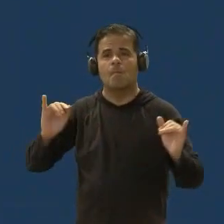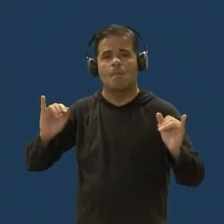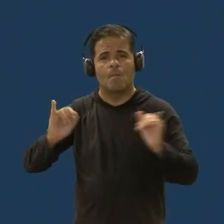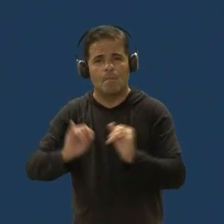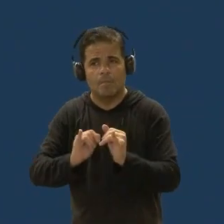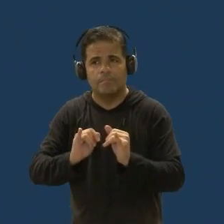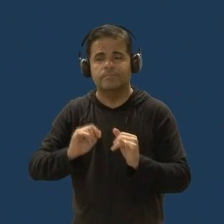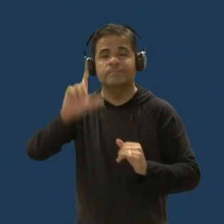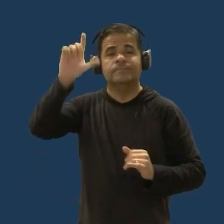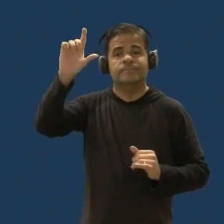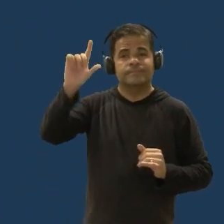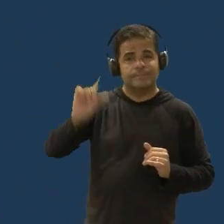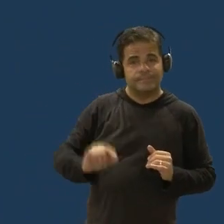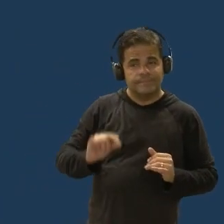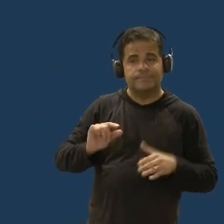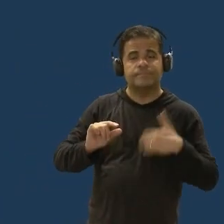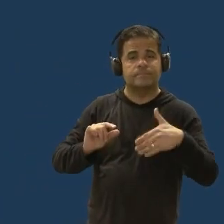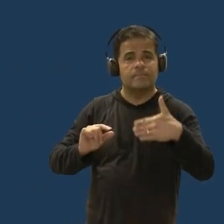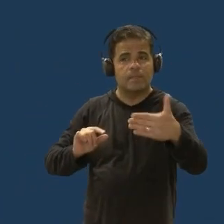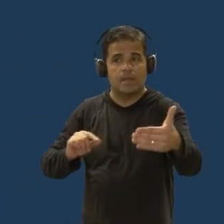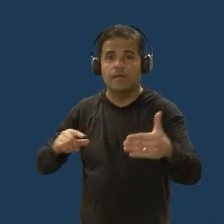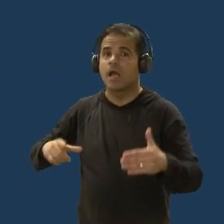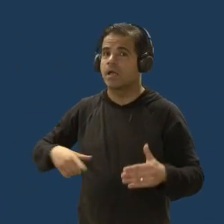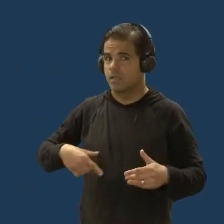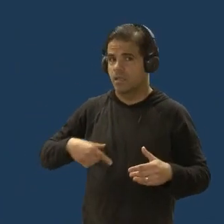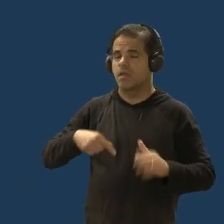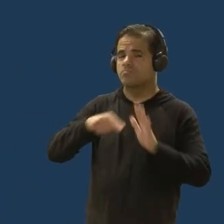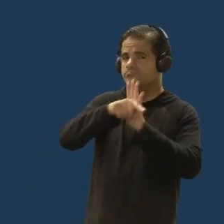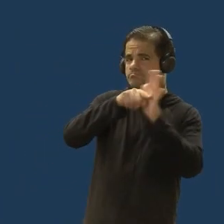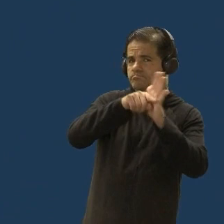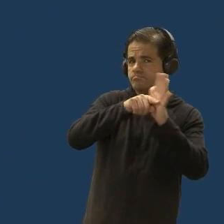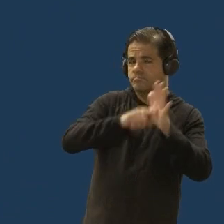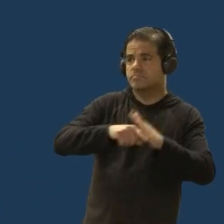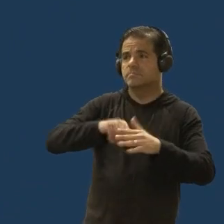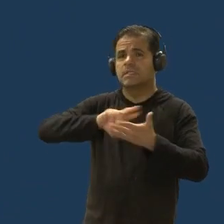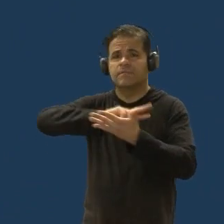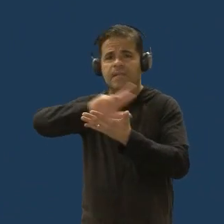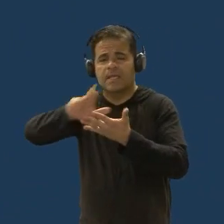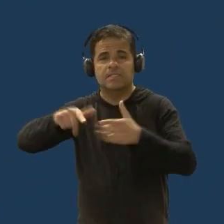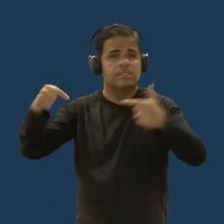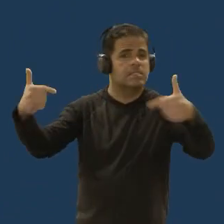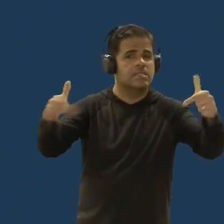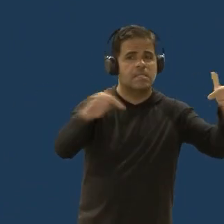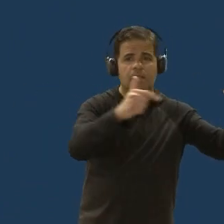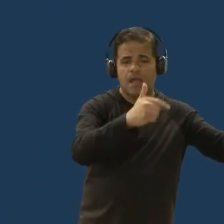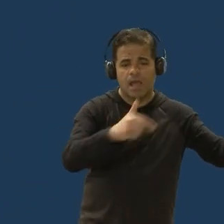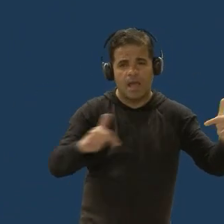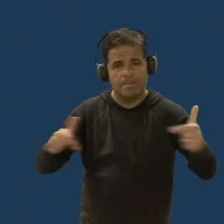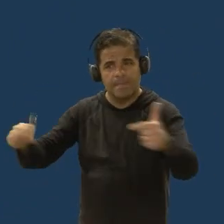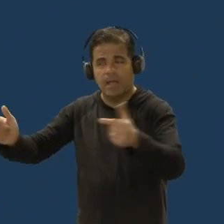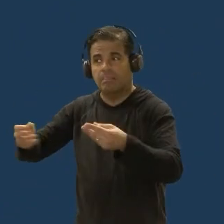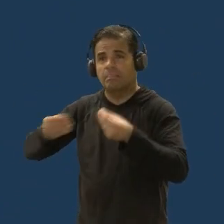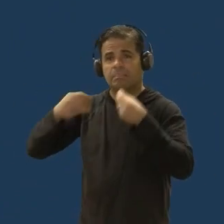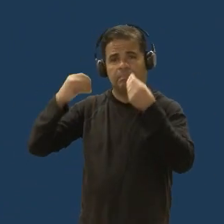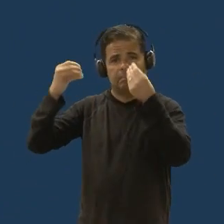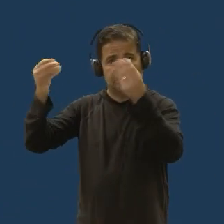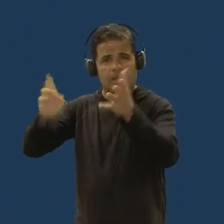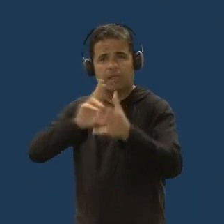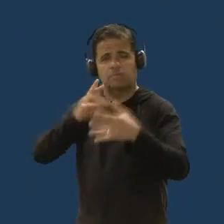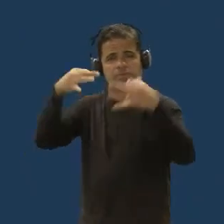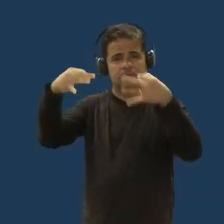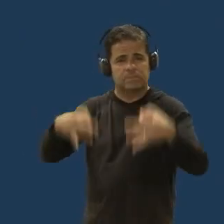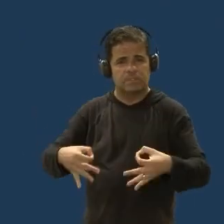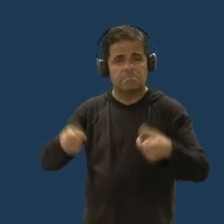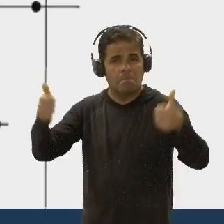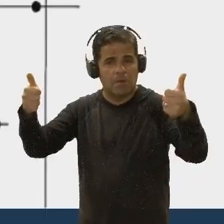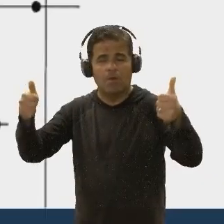com baixo índice glicêmico, e aqui é uma meta-análise, quer dizer, vários trabalhos que dão um resultado ideal para a